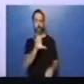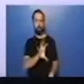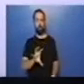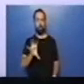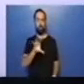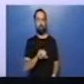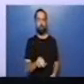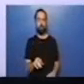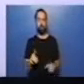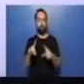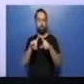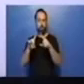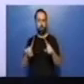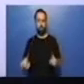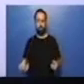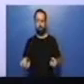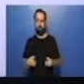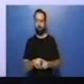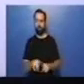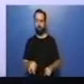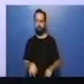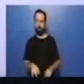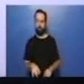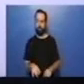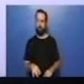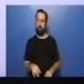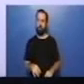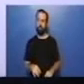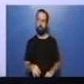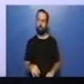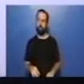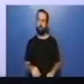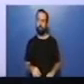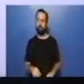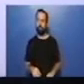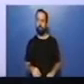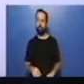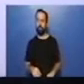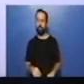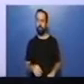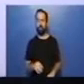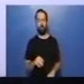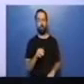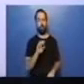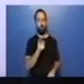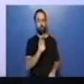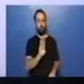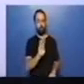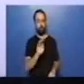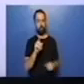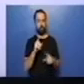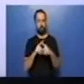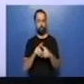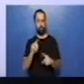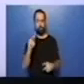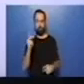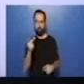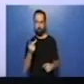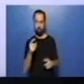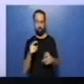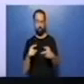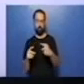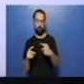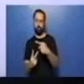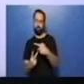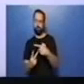e a altura já calculamos, que é o 4 raiz de 3. Então é só substituir. Ó, no lugar do B coloquei o 8, no lugar